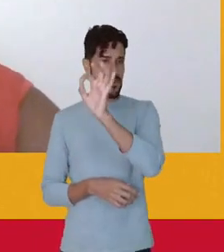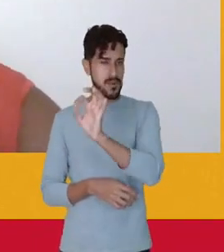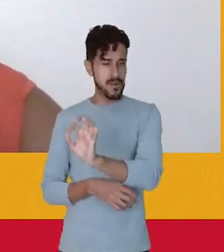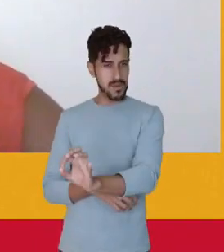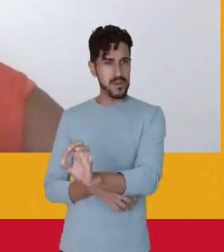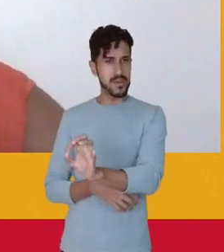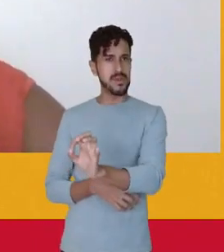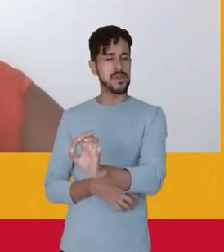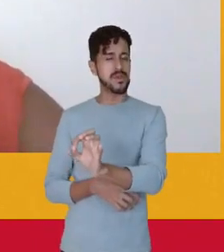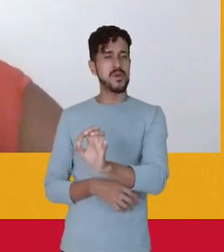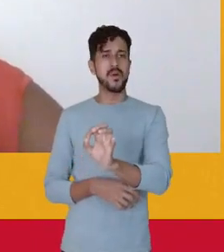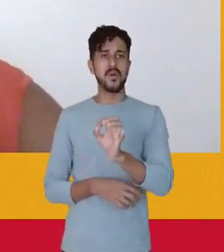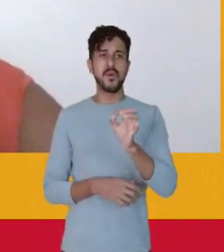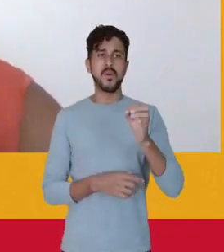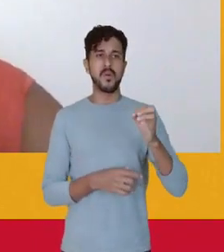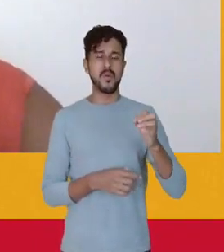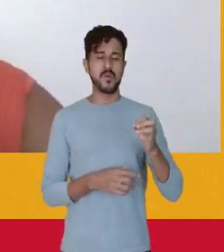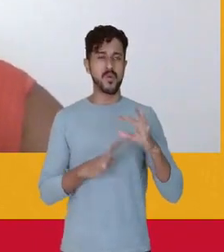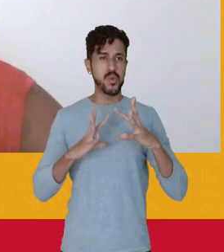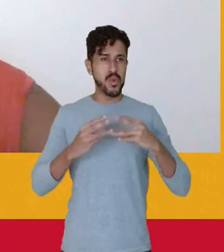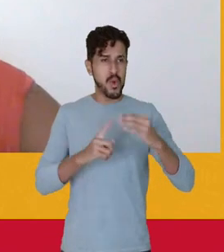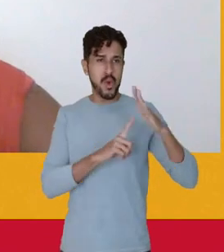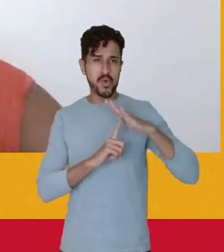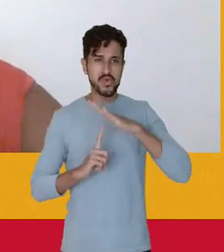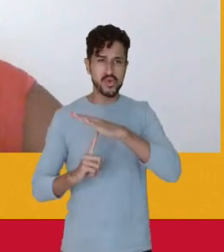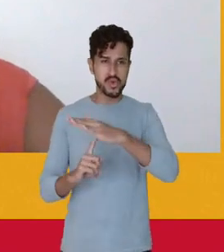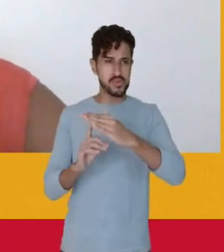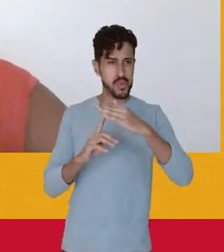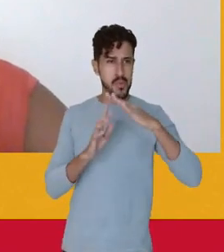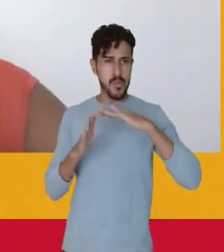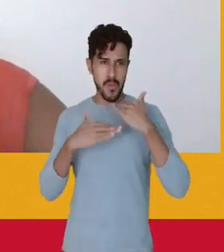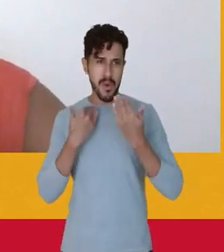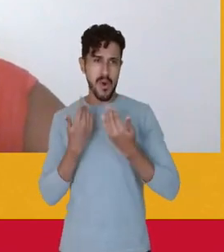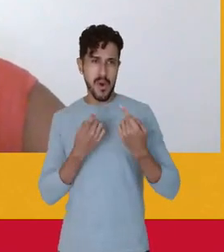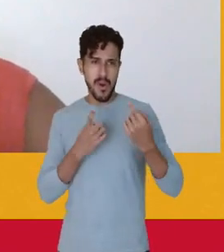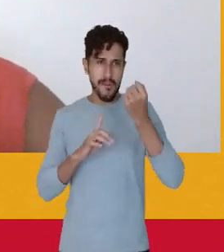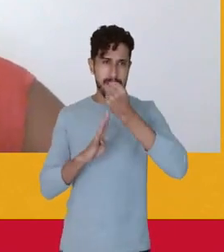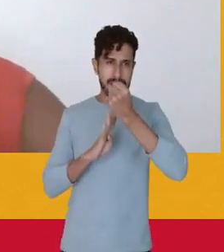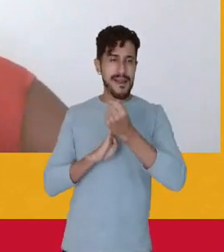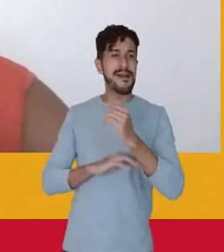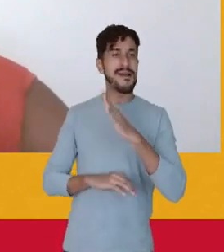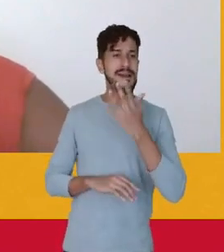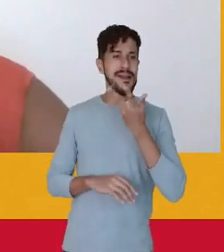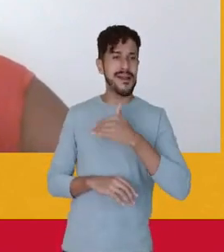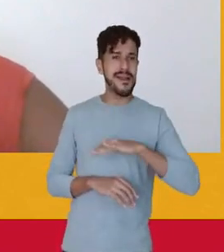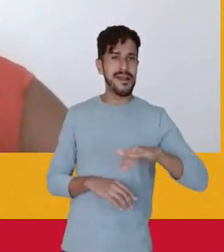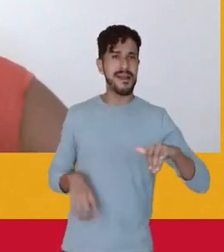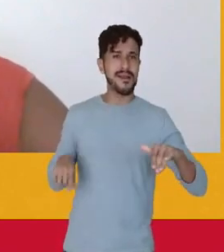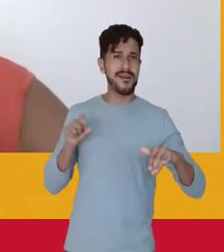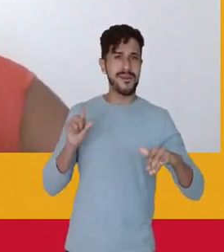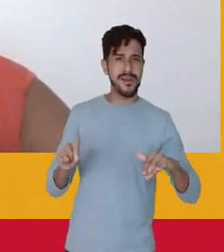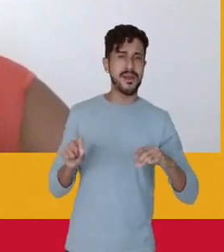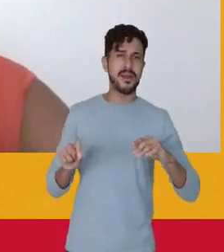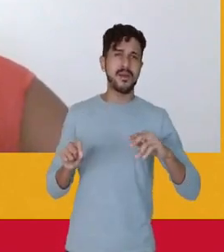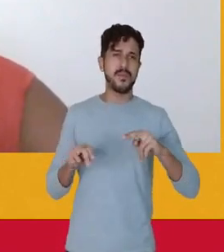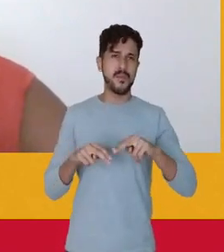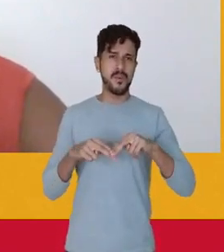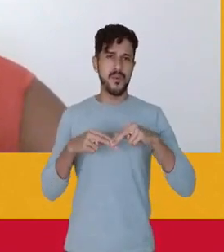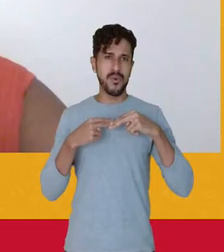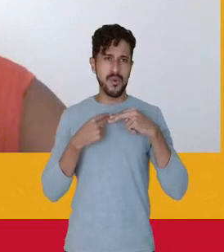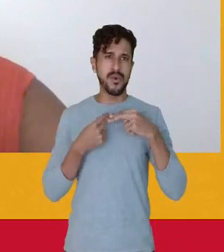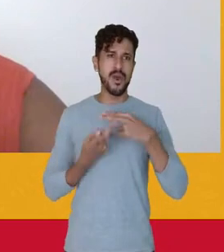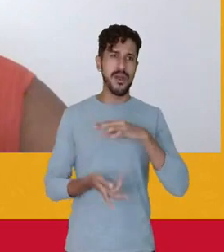74% de qualquer tipo de morte dessas crianças eram mortes que foram decorrências de